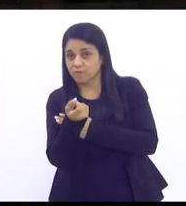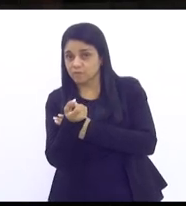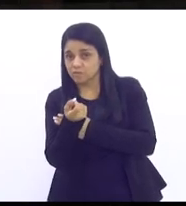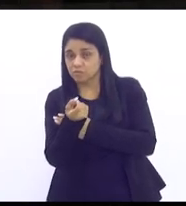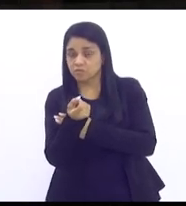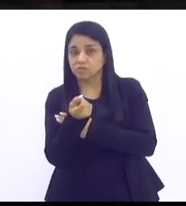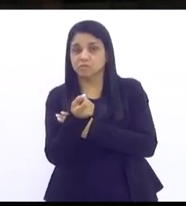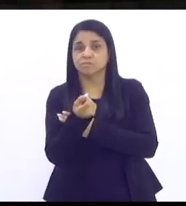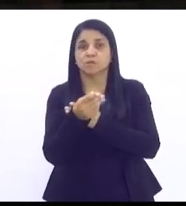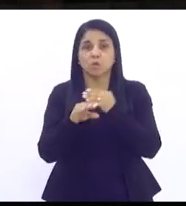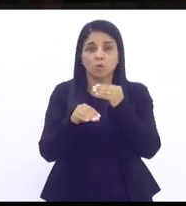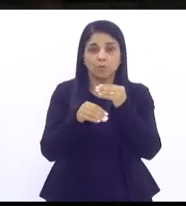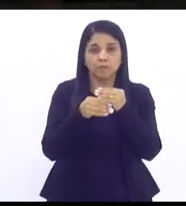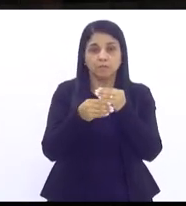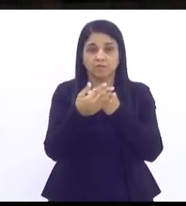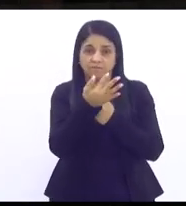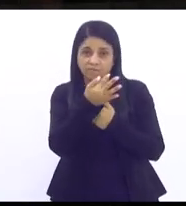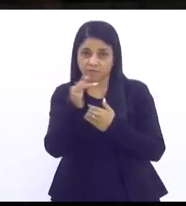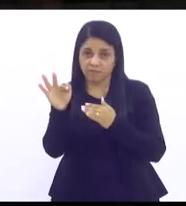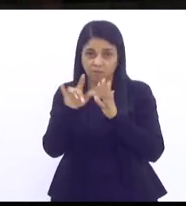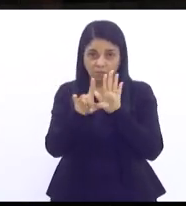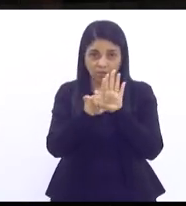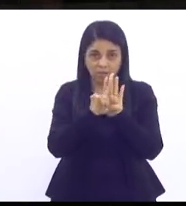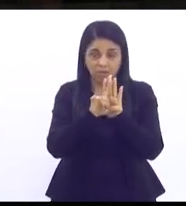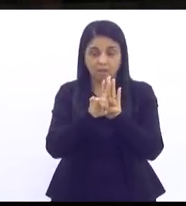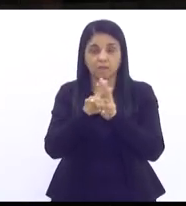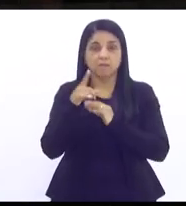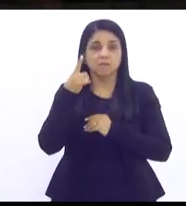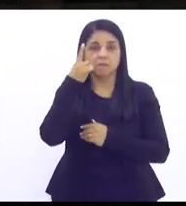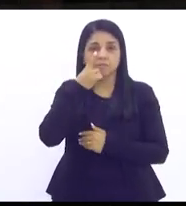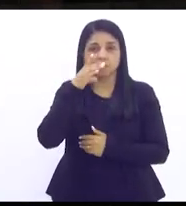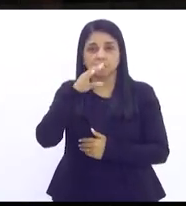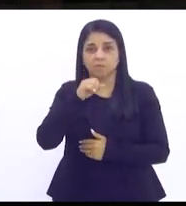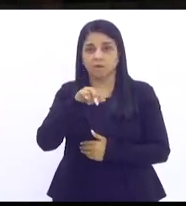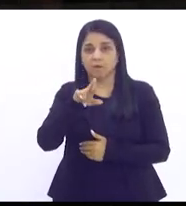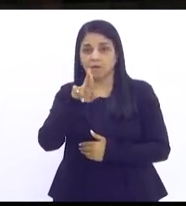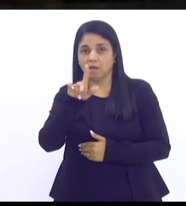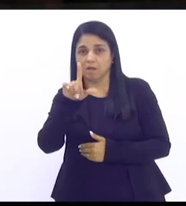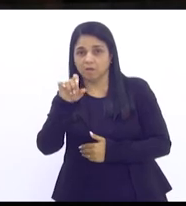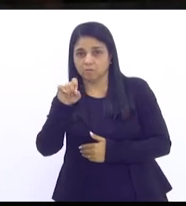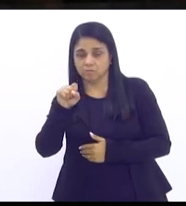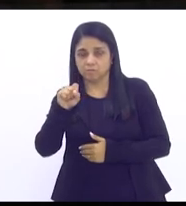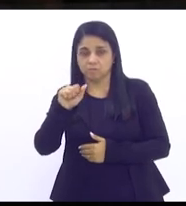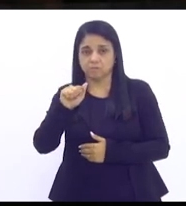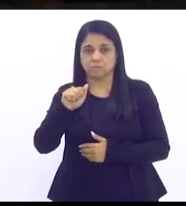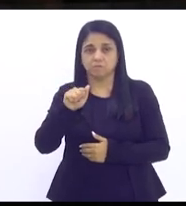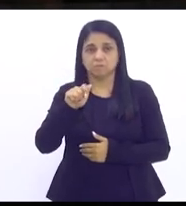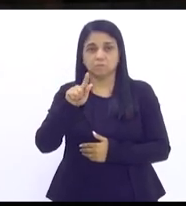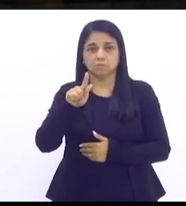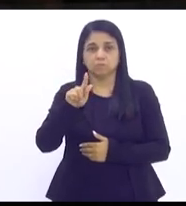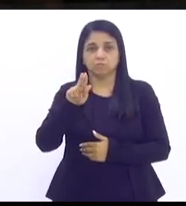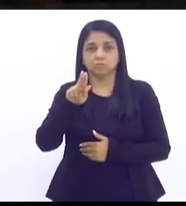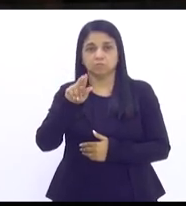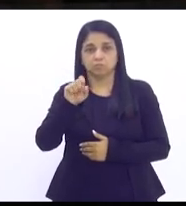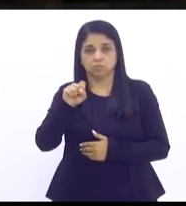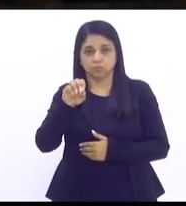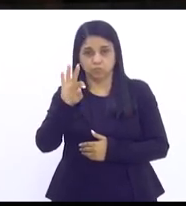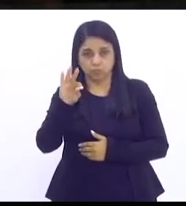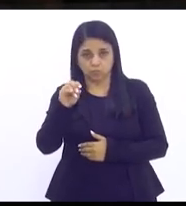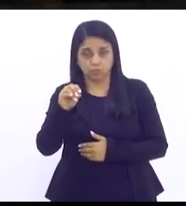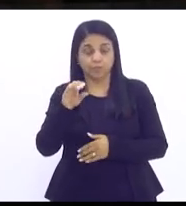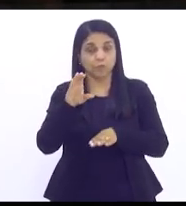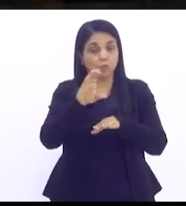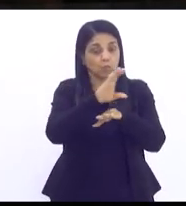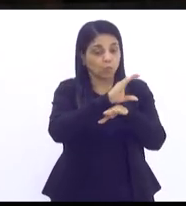Federal, deputado delegado Carlos Augusto, que foi a lei que o